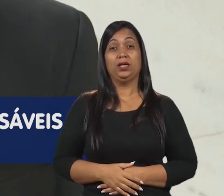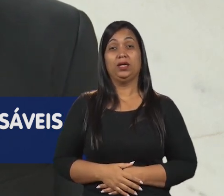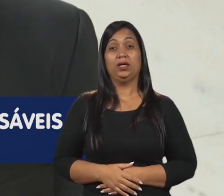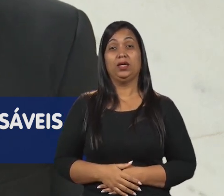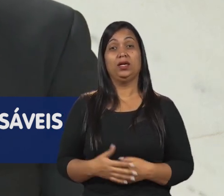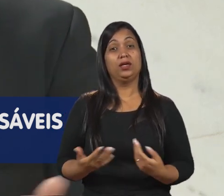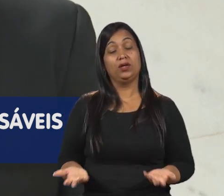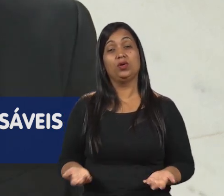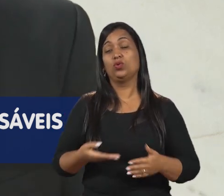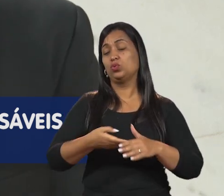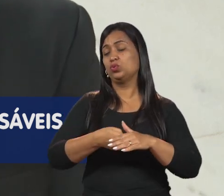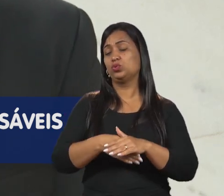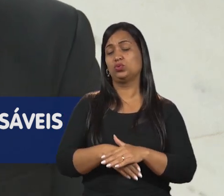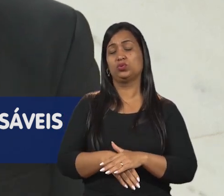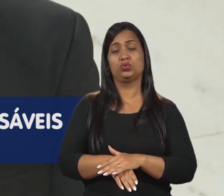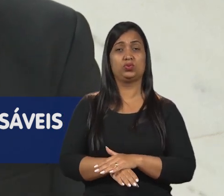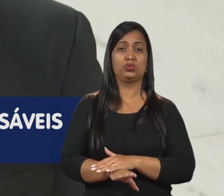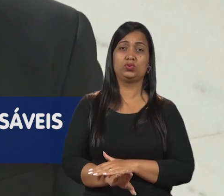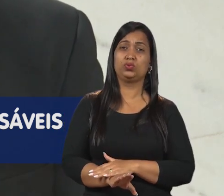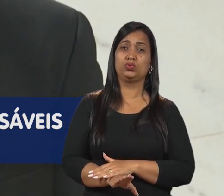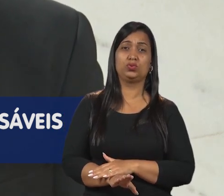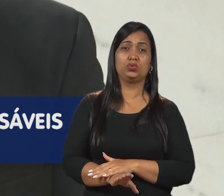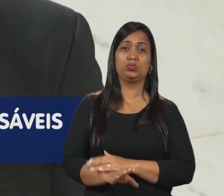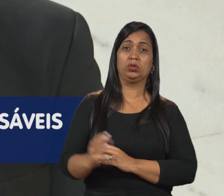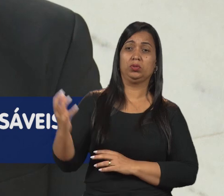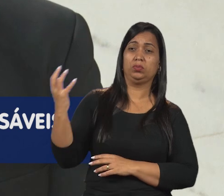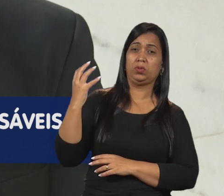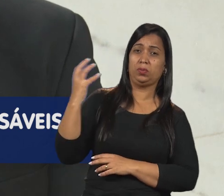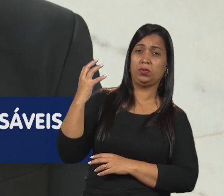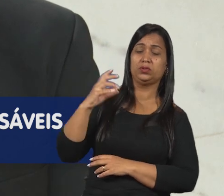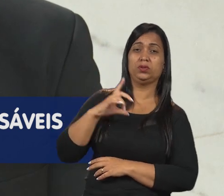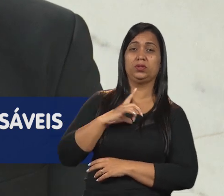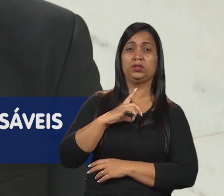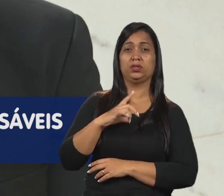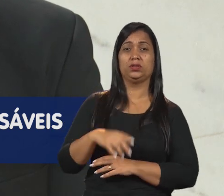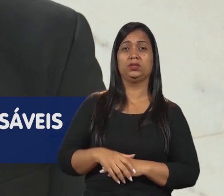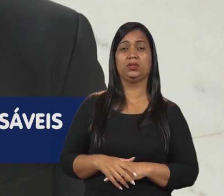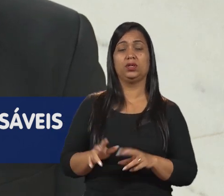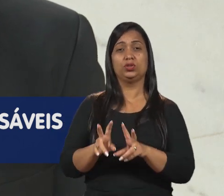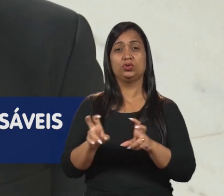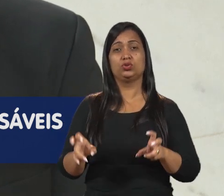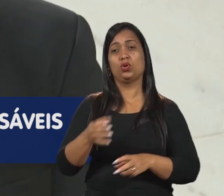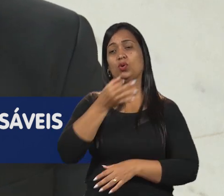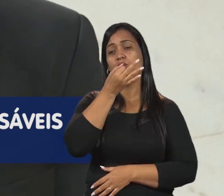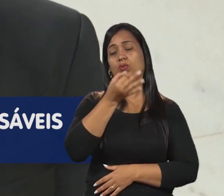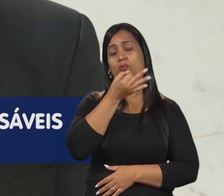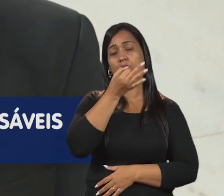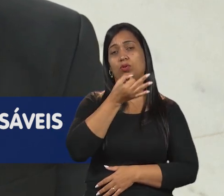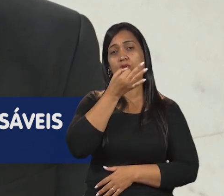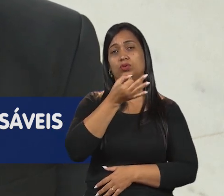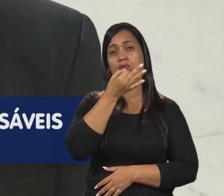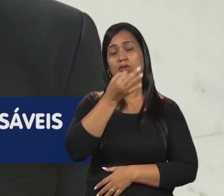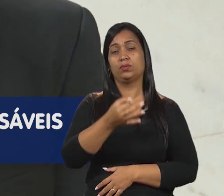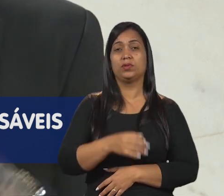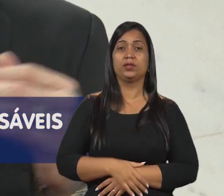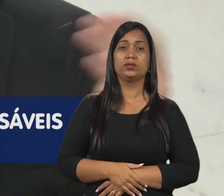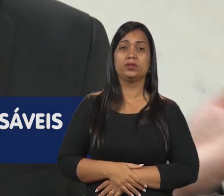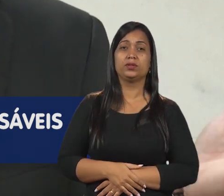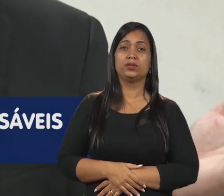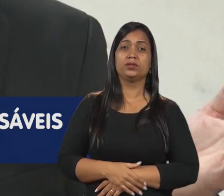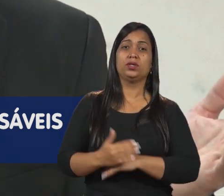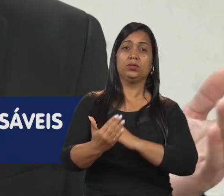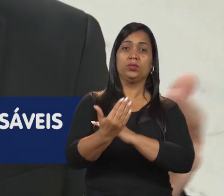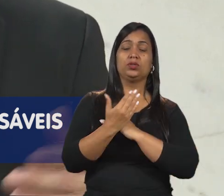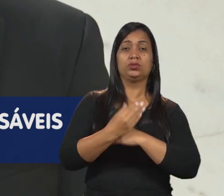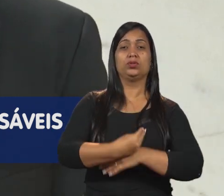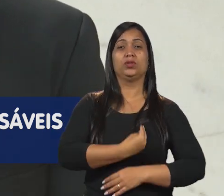eu acabei acostumando, de uma certa maneira, com a pressão que se gera em cima de um posicionamento. E isso me auxiliou a